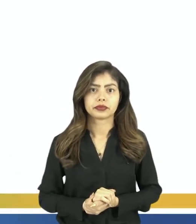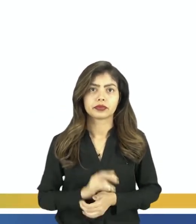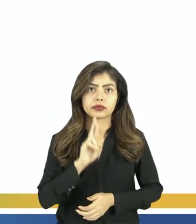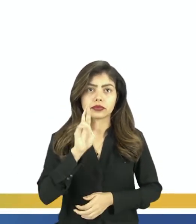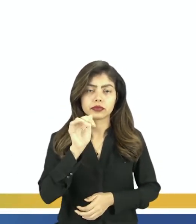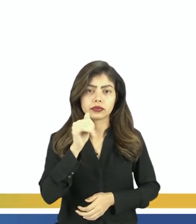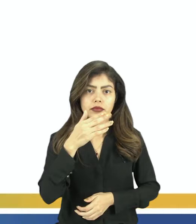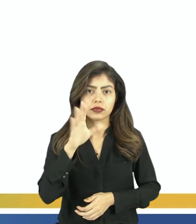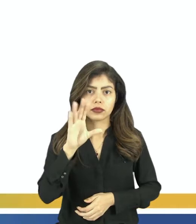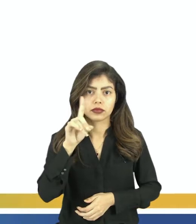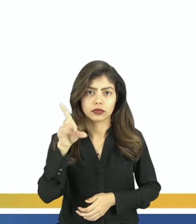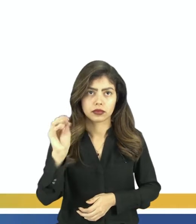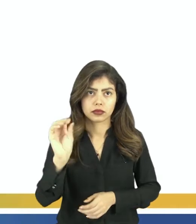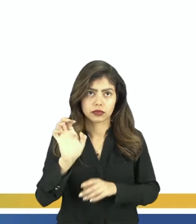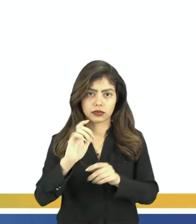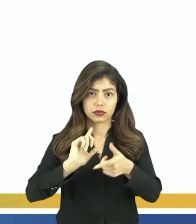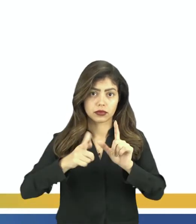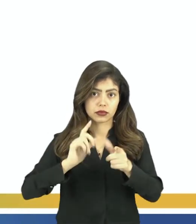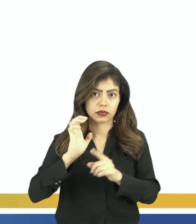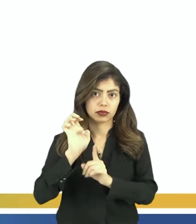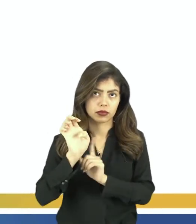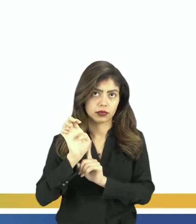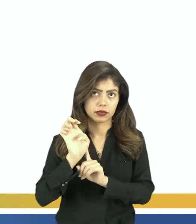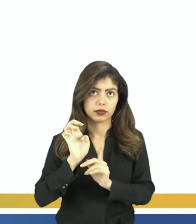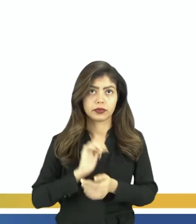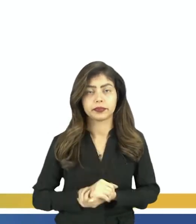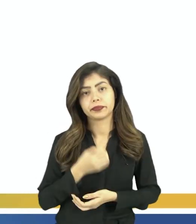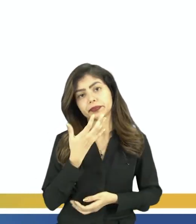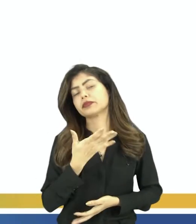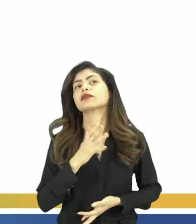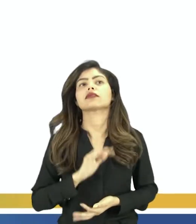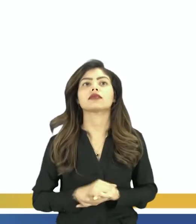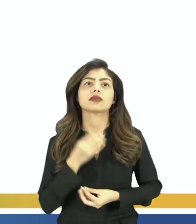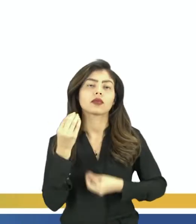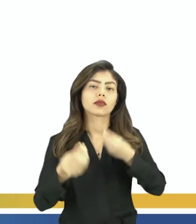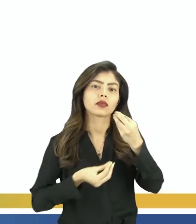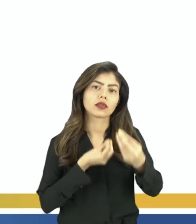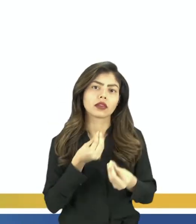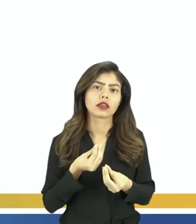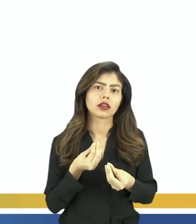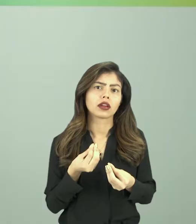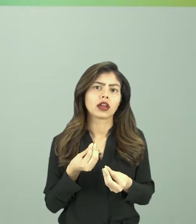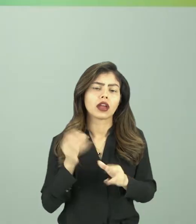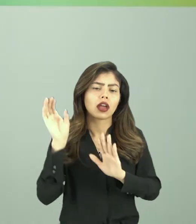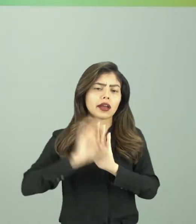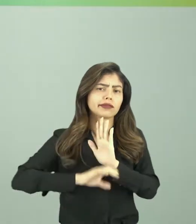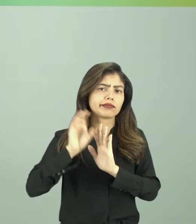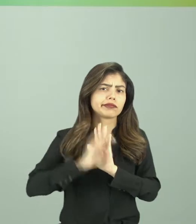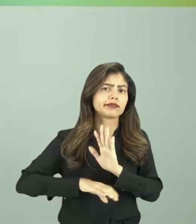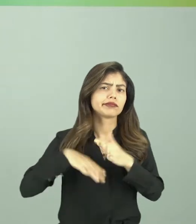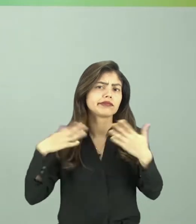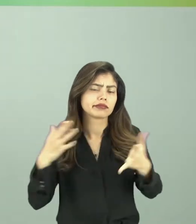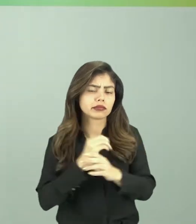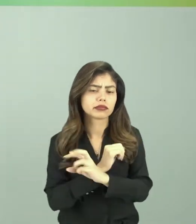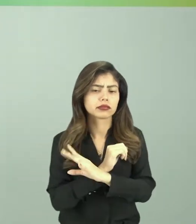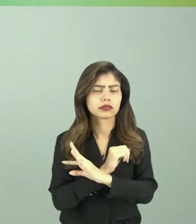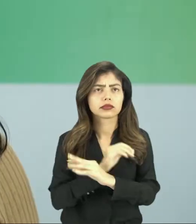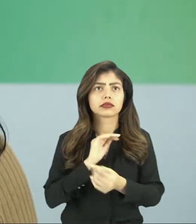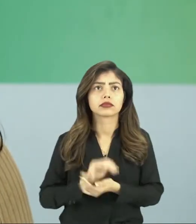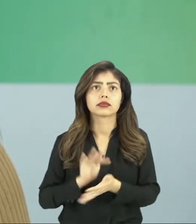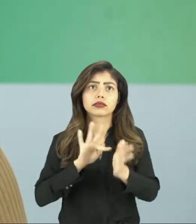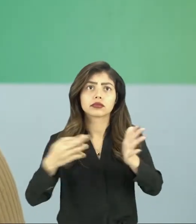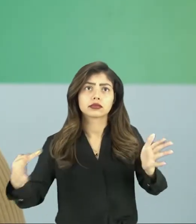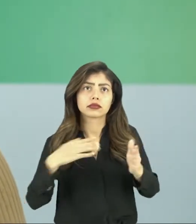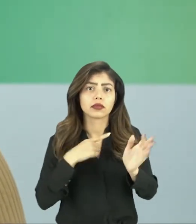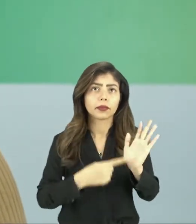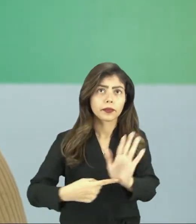sulfúrico é a letra E. Bom, como que a gente vai definir a fórmula dos ácidos? As fórmulas dos